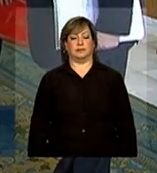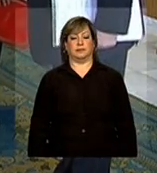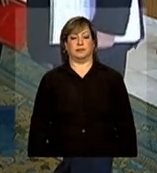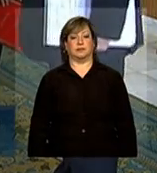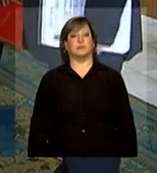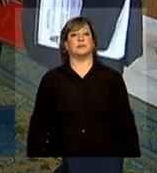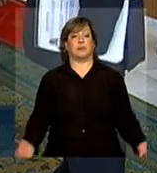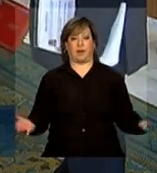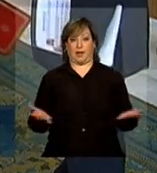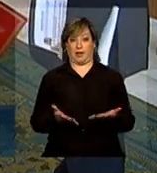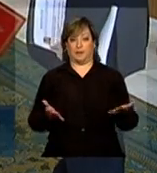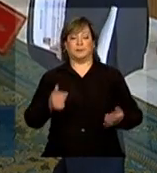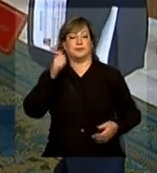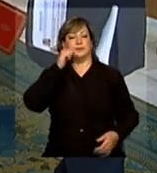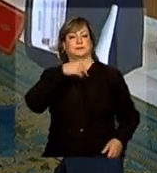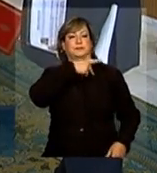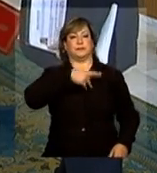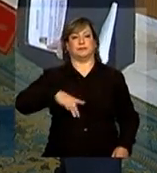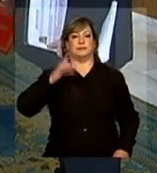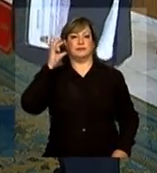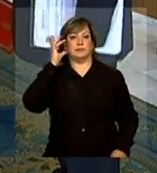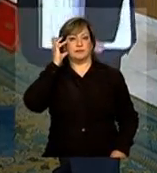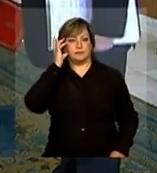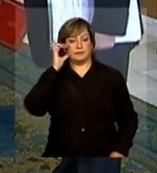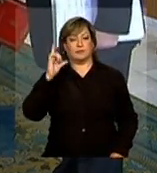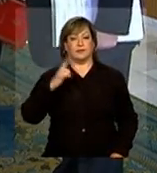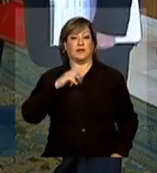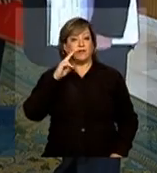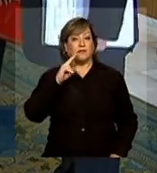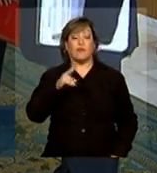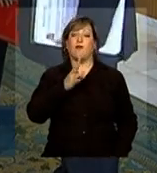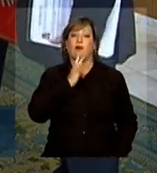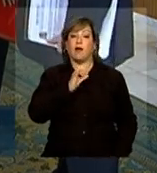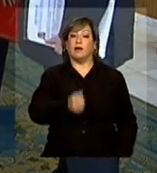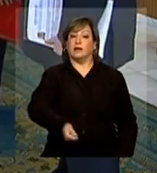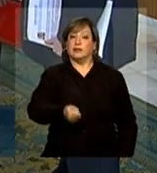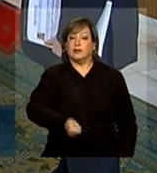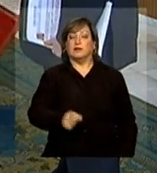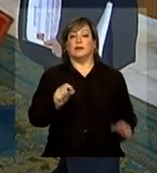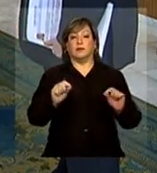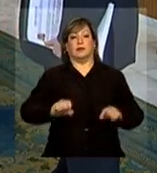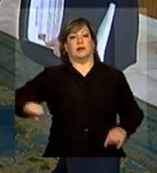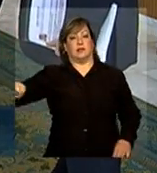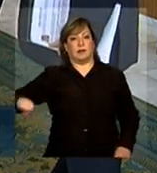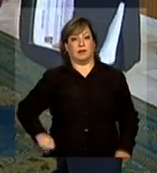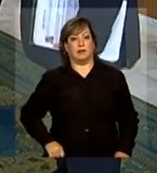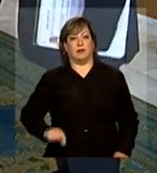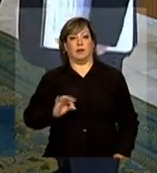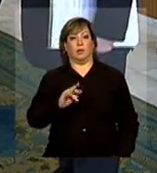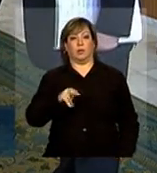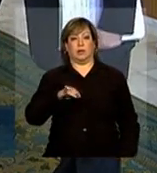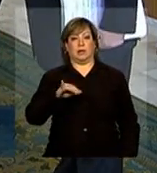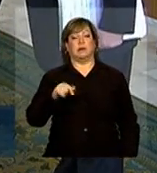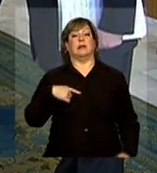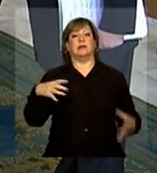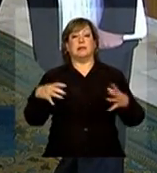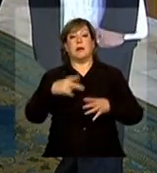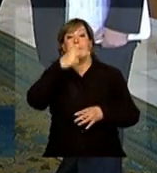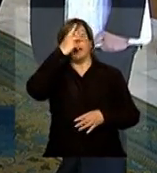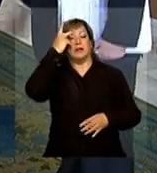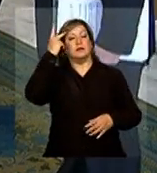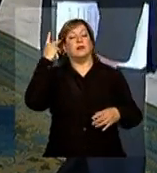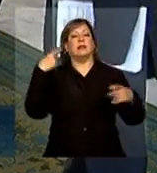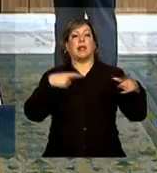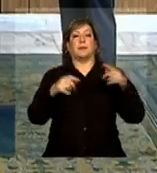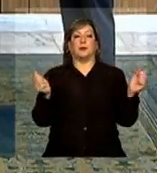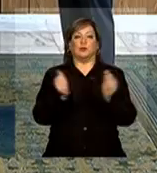Neste momento, a presidenta Dilma Rousseff é apresentada à equipe, né, do embaixador da Tunísia. Entre